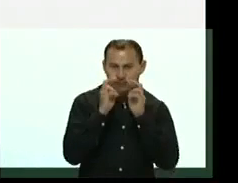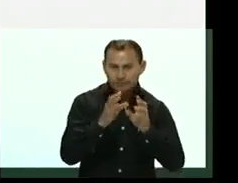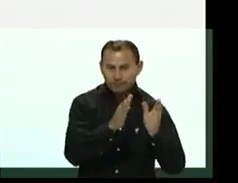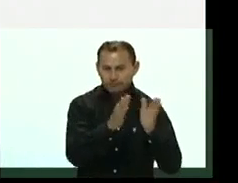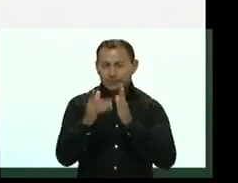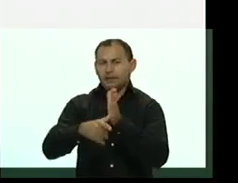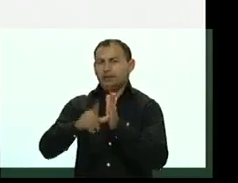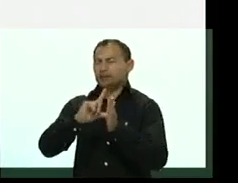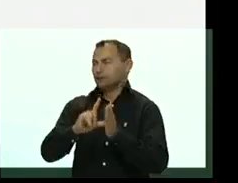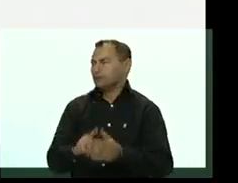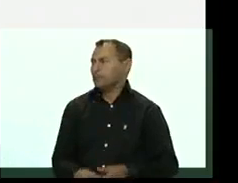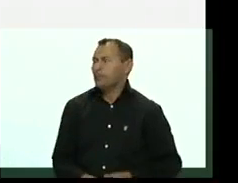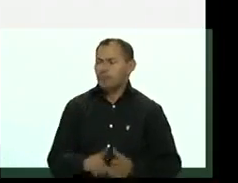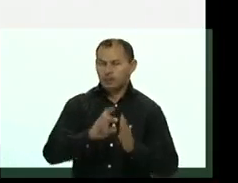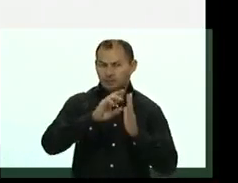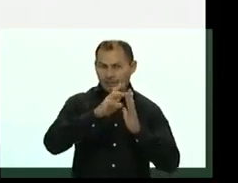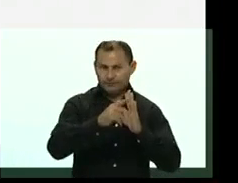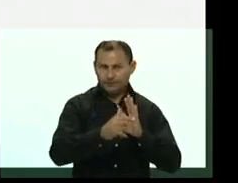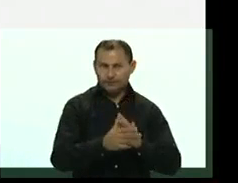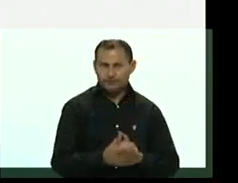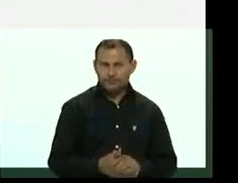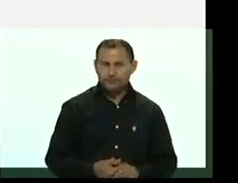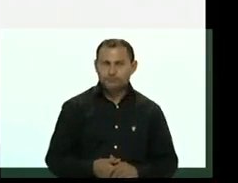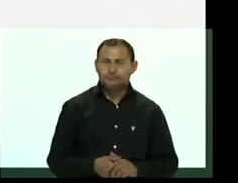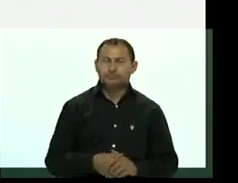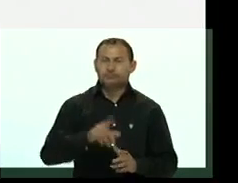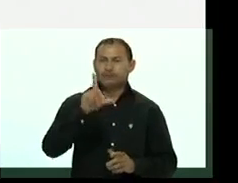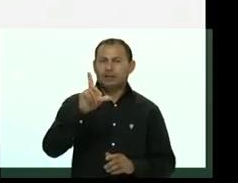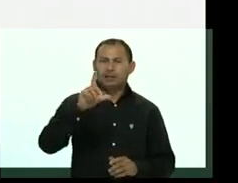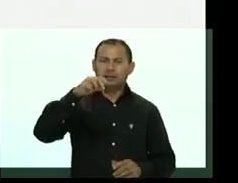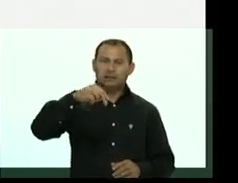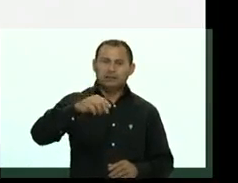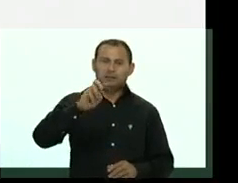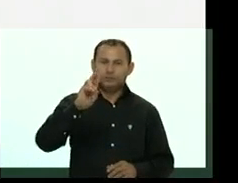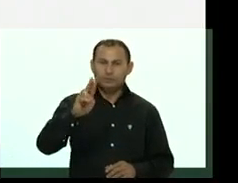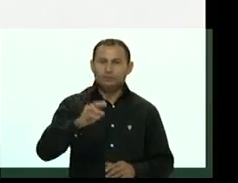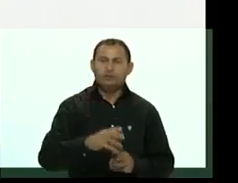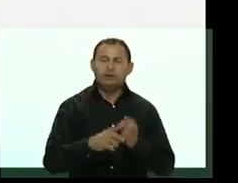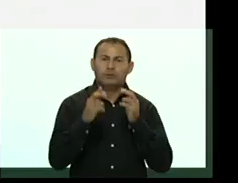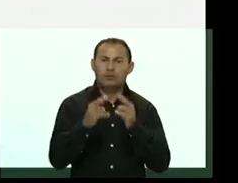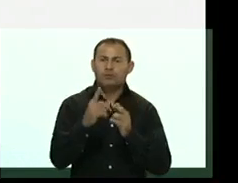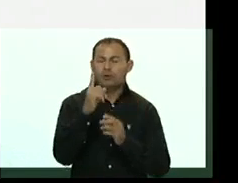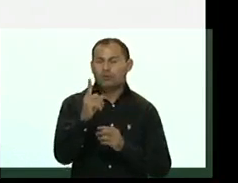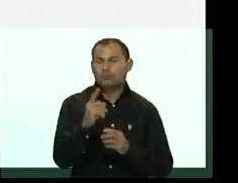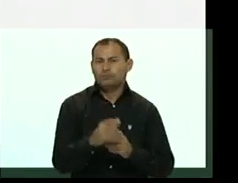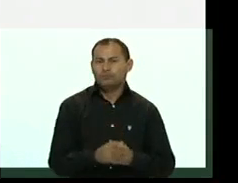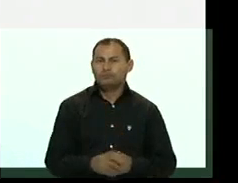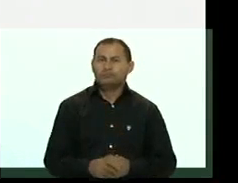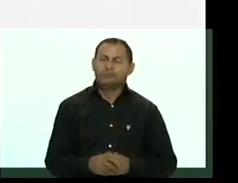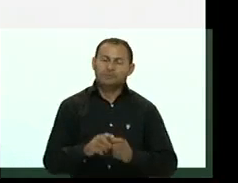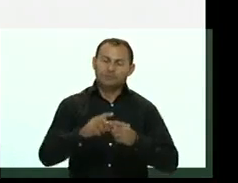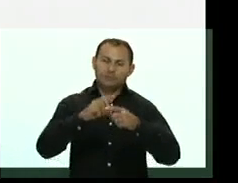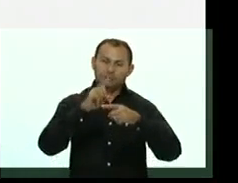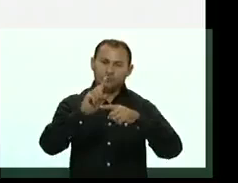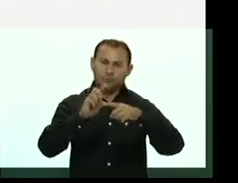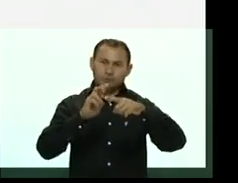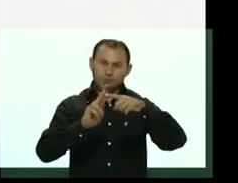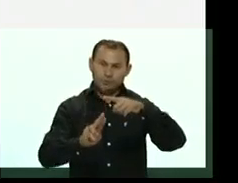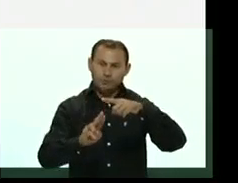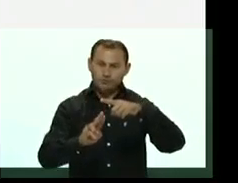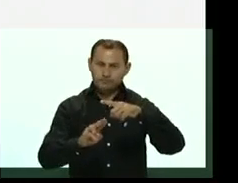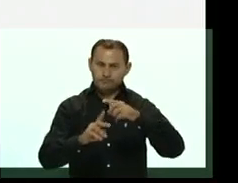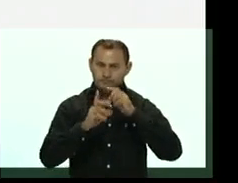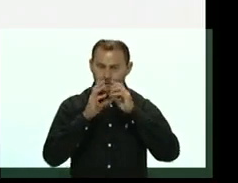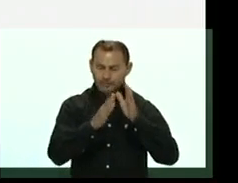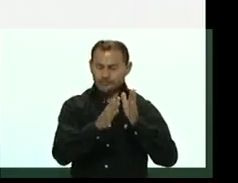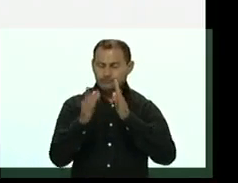slide anterior? A derivada de ln de u é igual a 1 sobre u, olhando para o